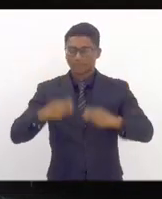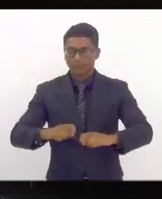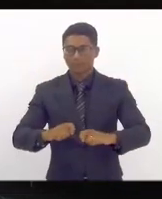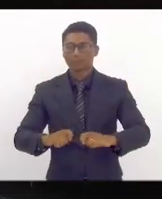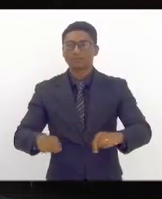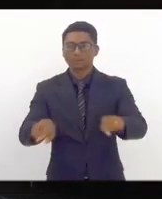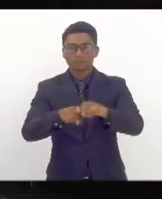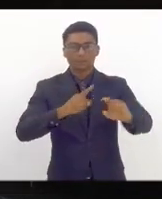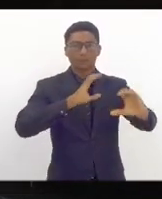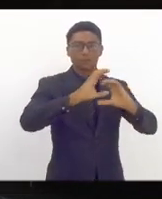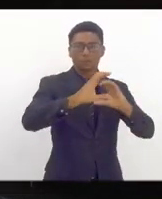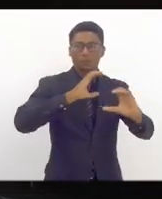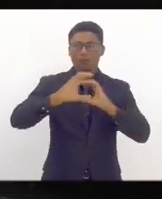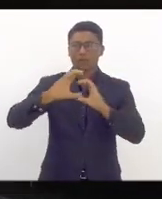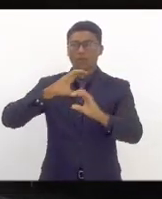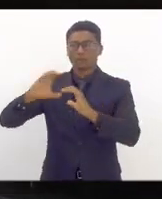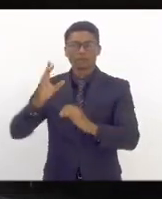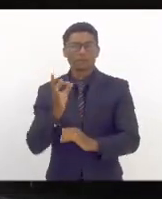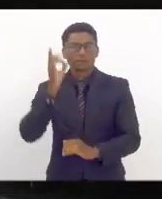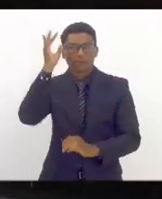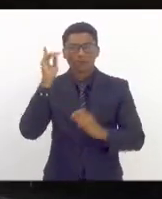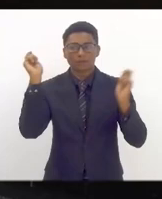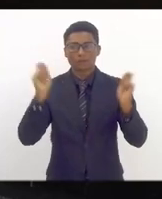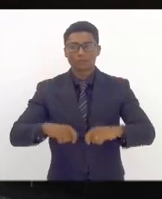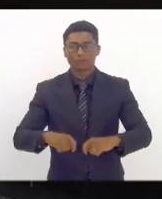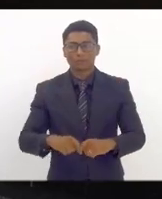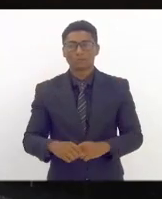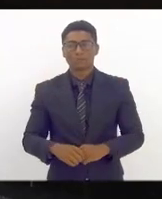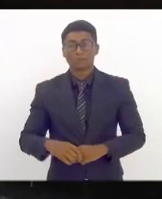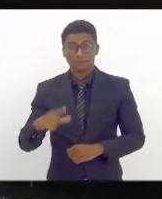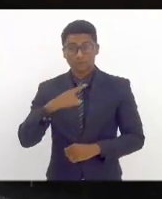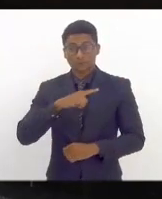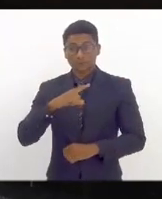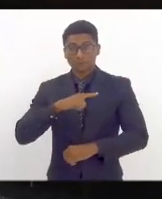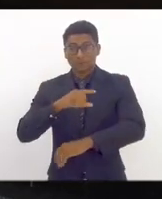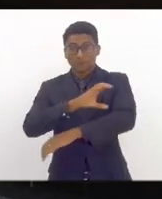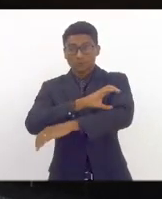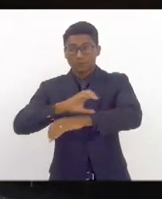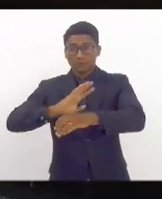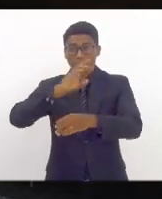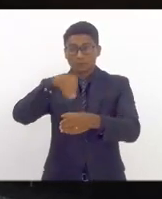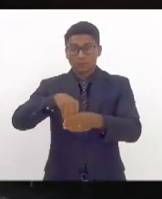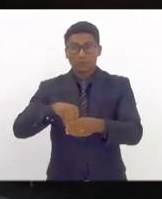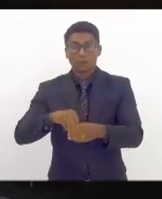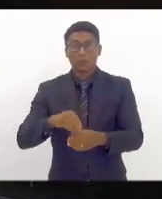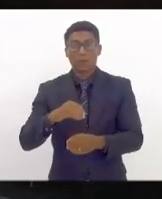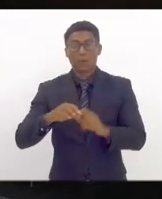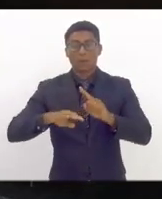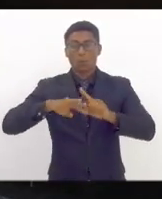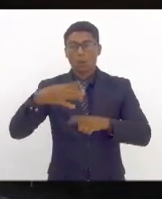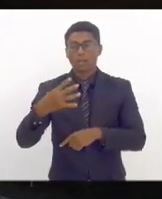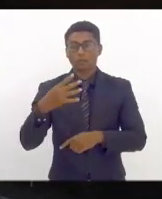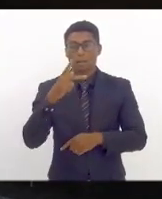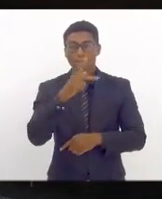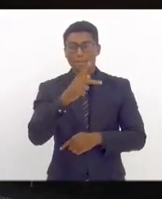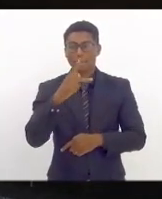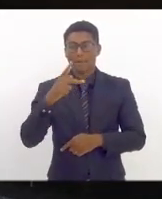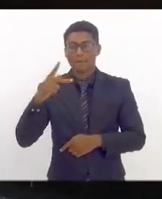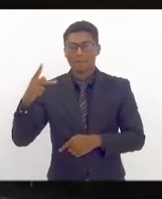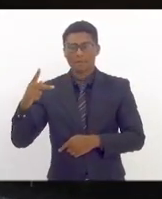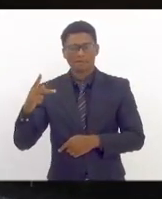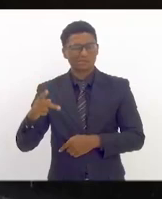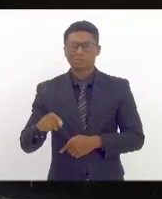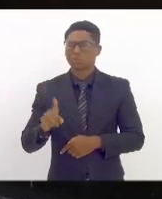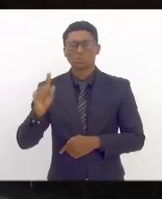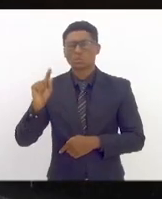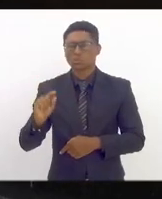esse comunicação esse entendimento logo tem os quatro peixes da que que é esse negócio né tudo